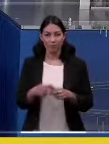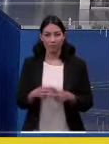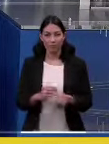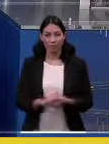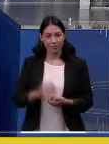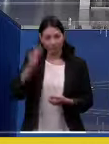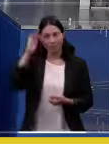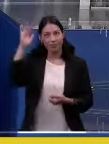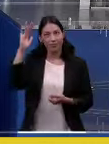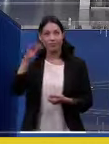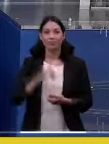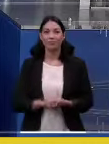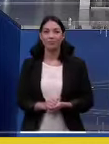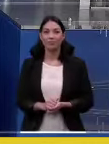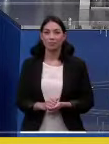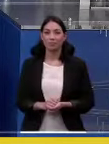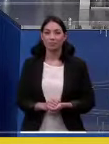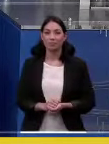pensou?